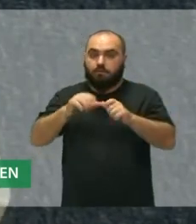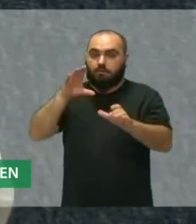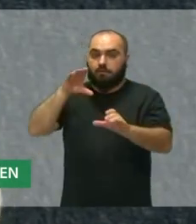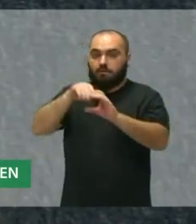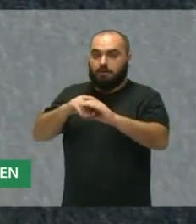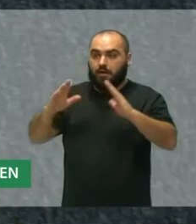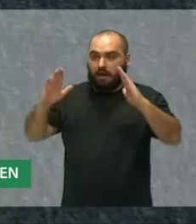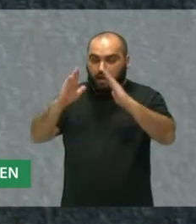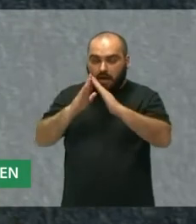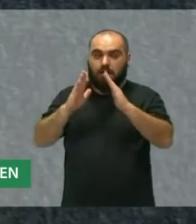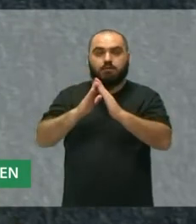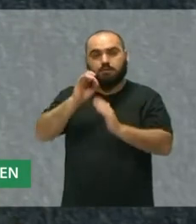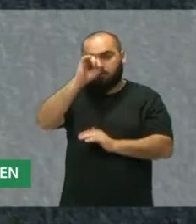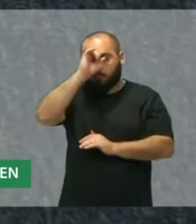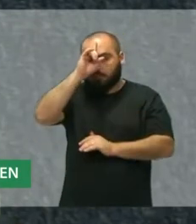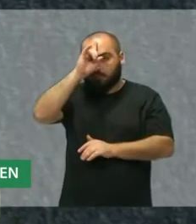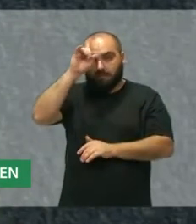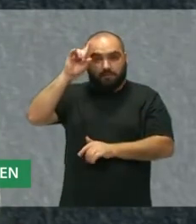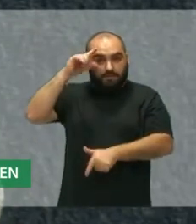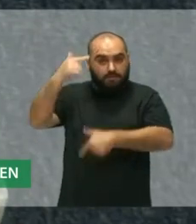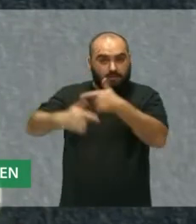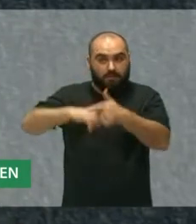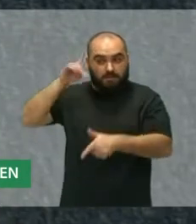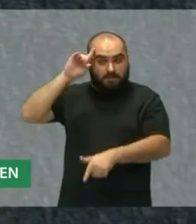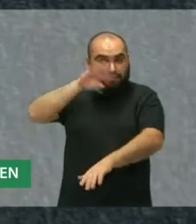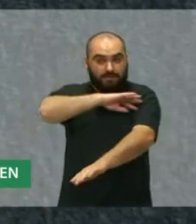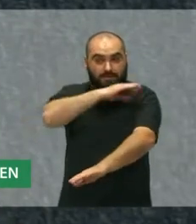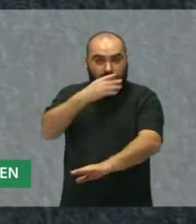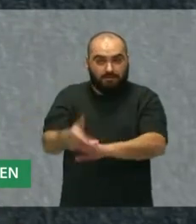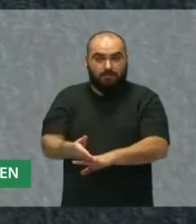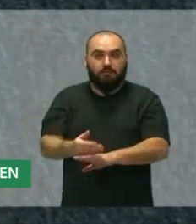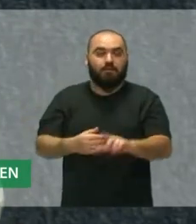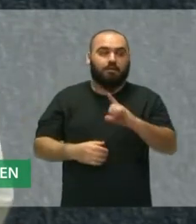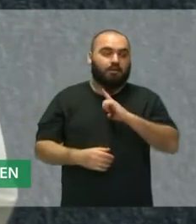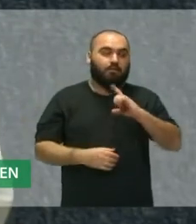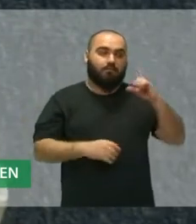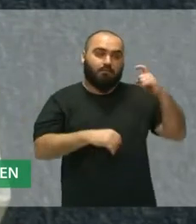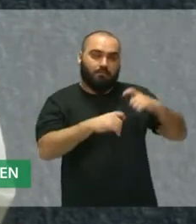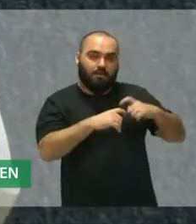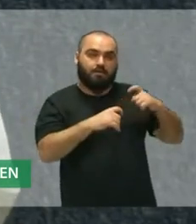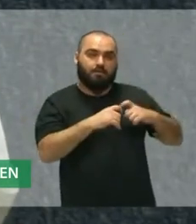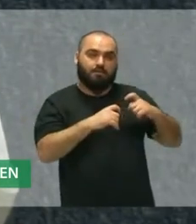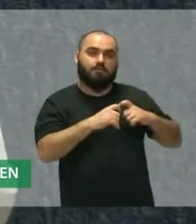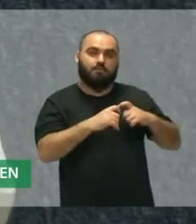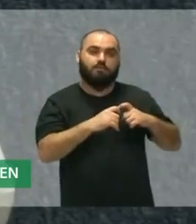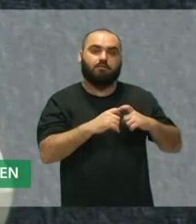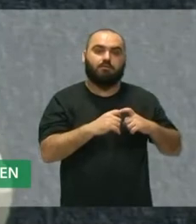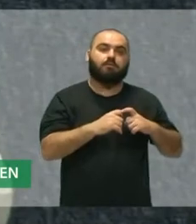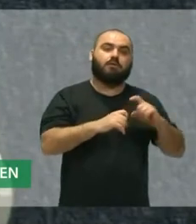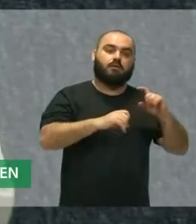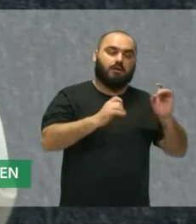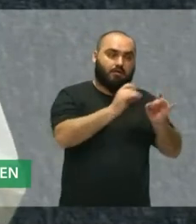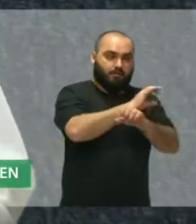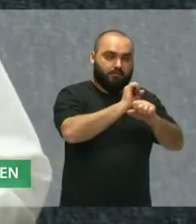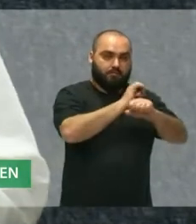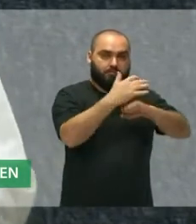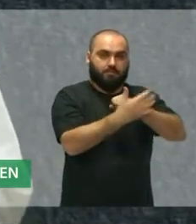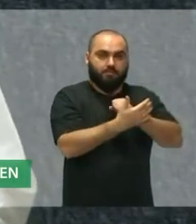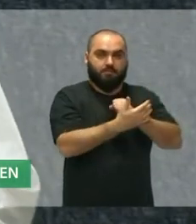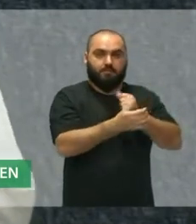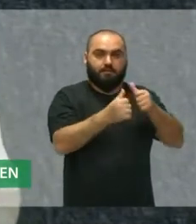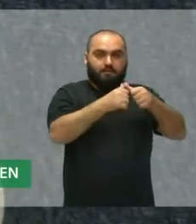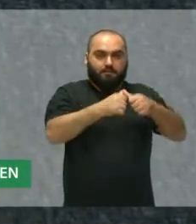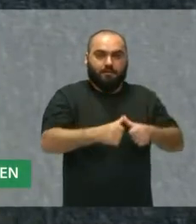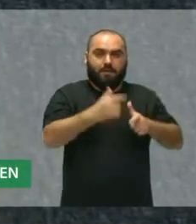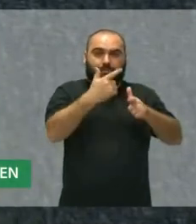trabalhava praticamente 24 horas, alguns foram levados à exaustão, alguns, infelizmente, depois da pandemia, ficaram até com